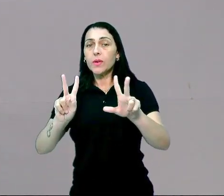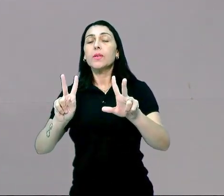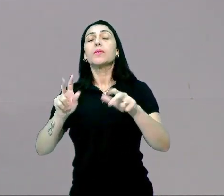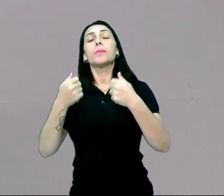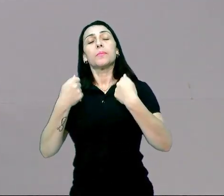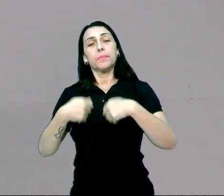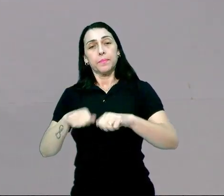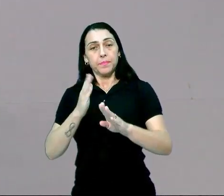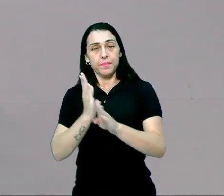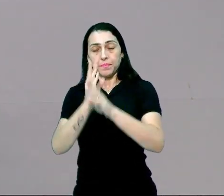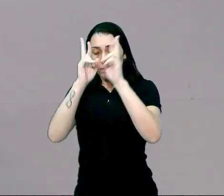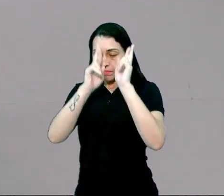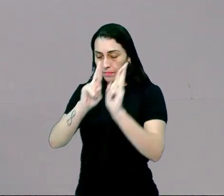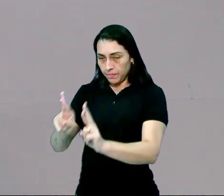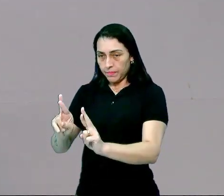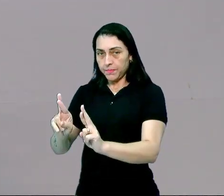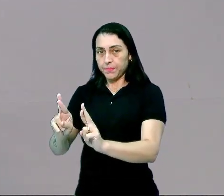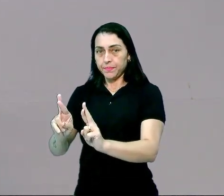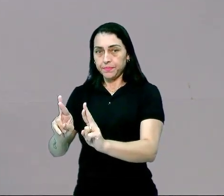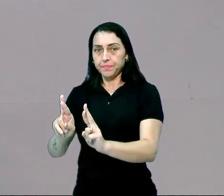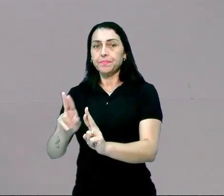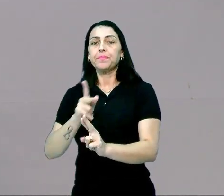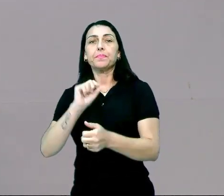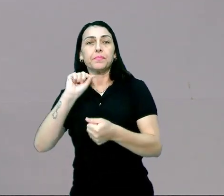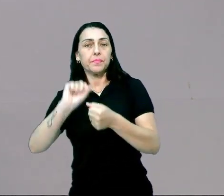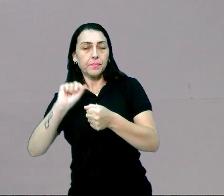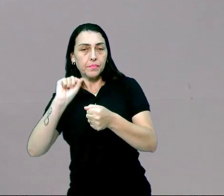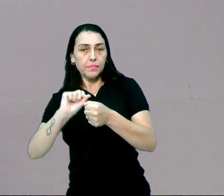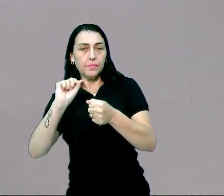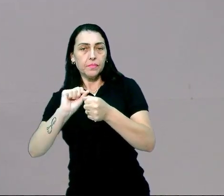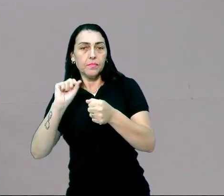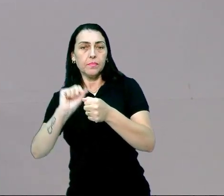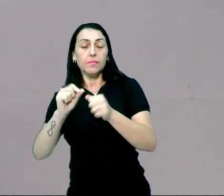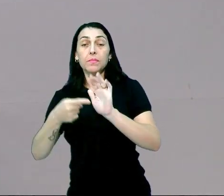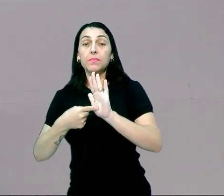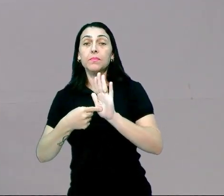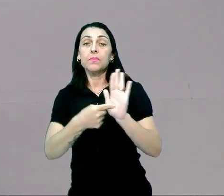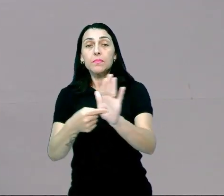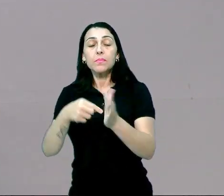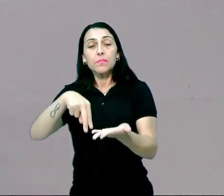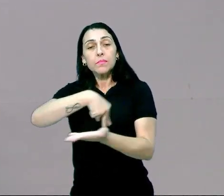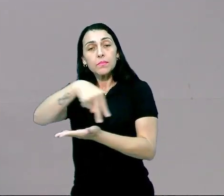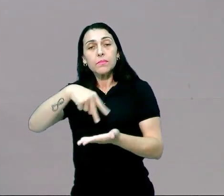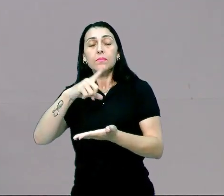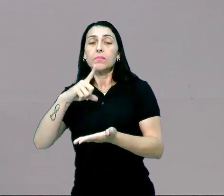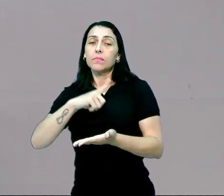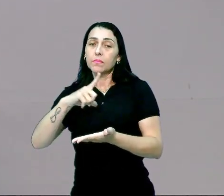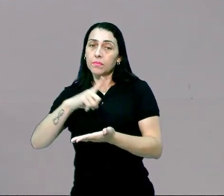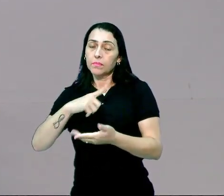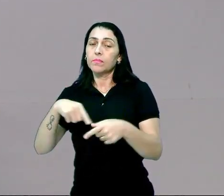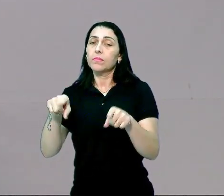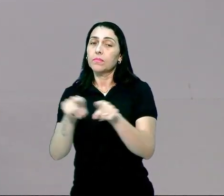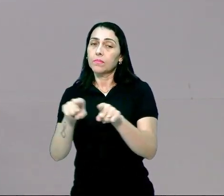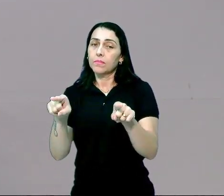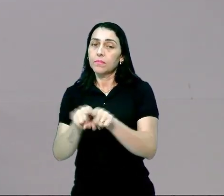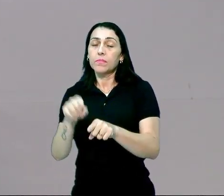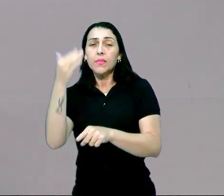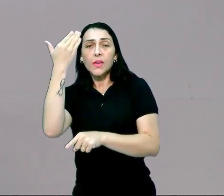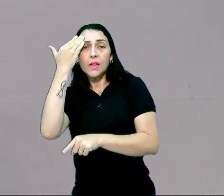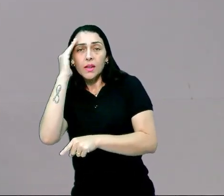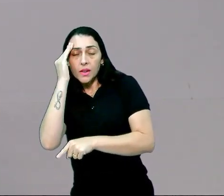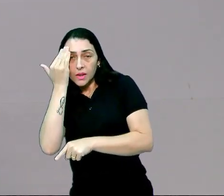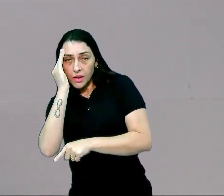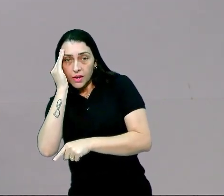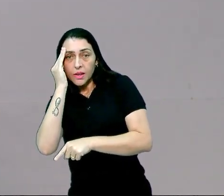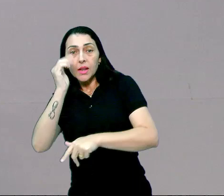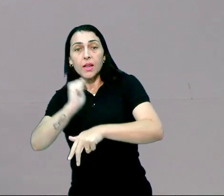reconhece, identifica e respeita. Quando a gente faz uma abordagem sobre dança, a gente tem todo aquele resgate de entender compreensões